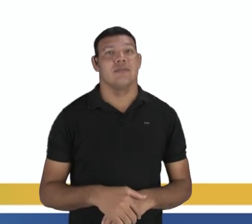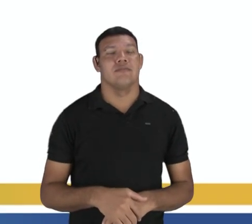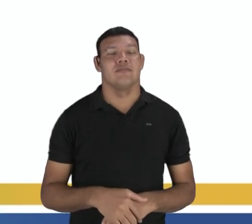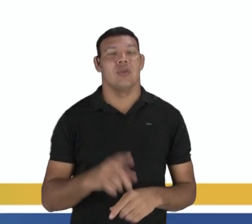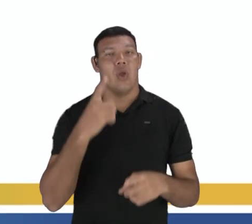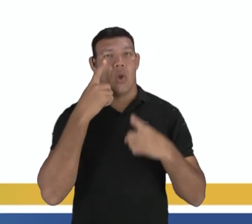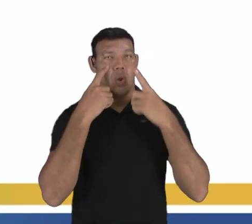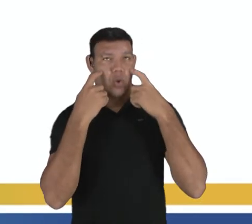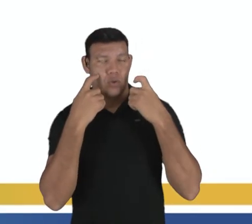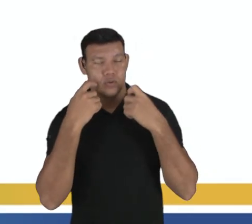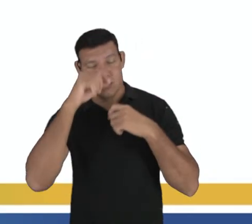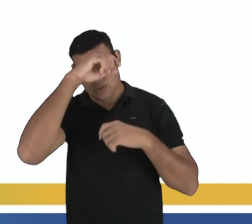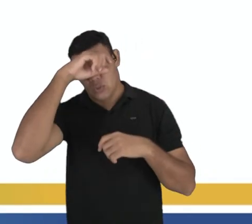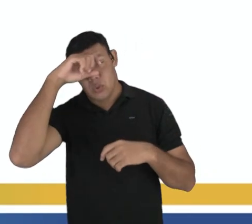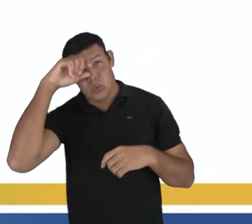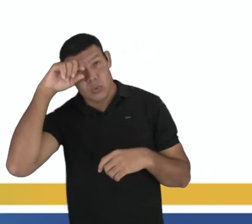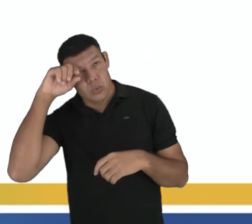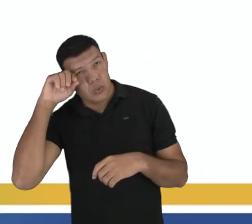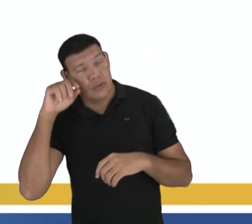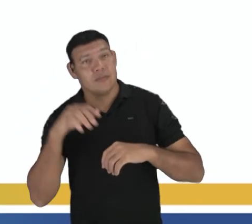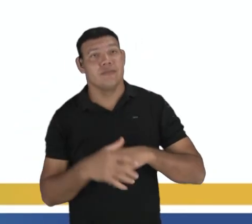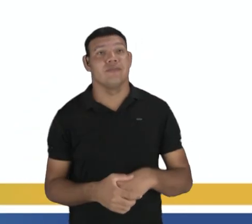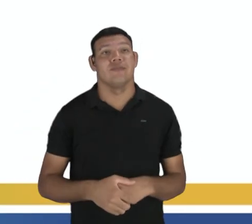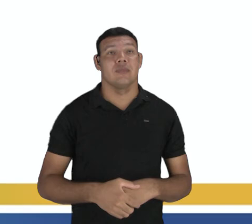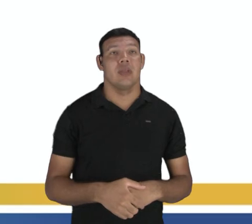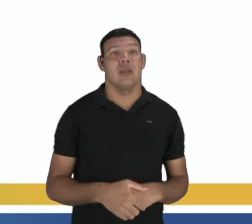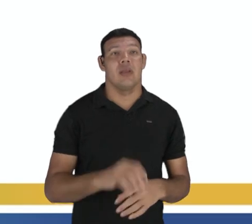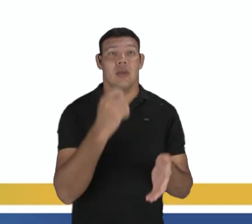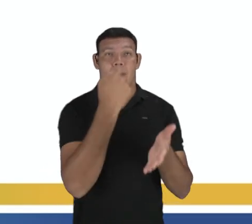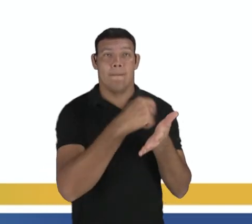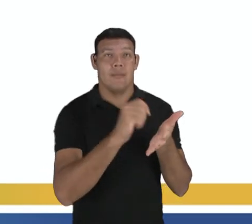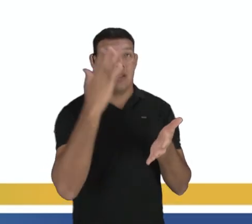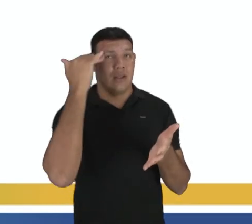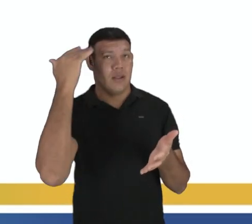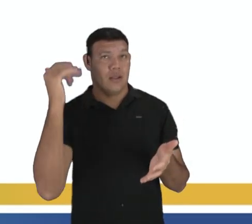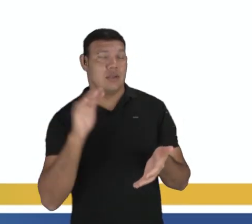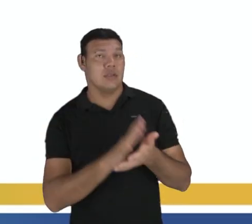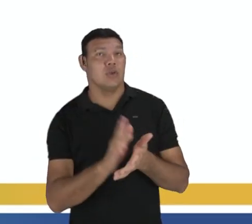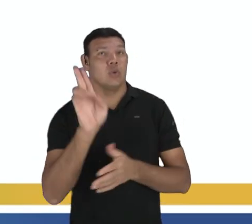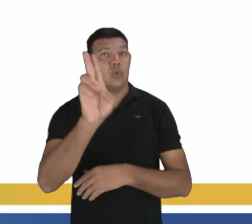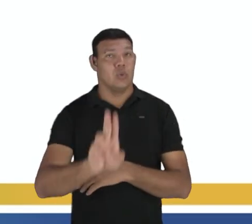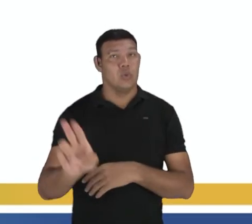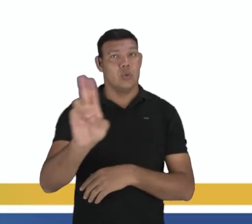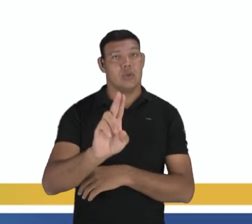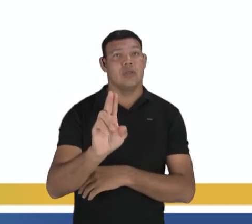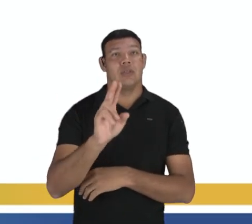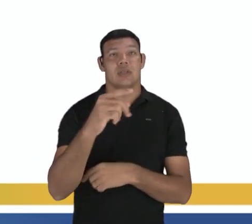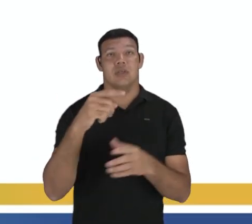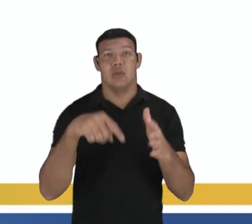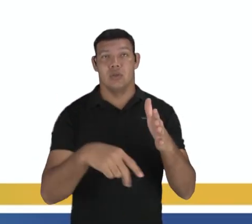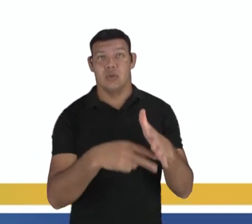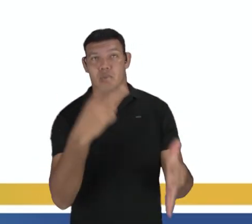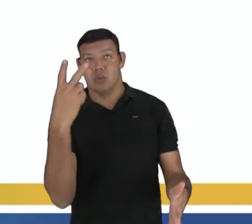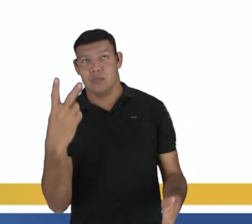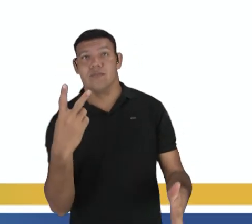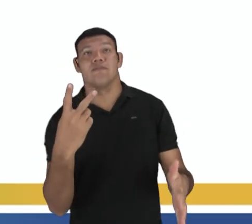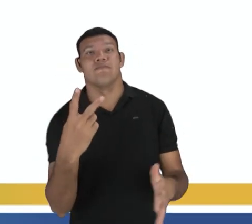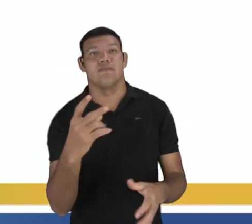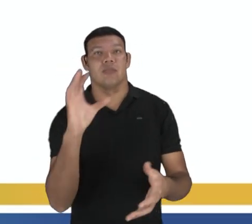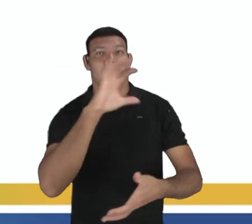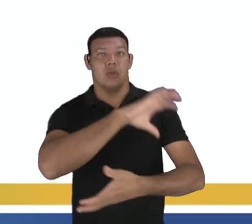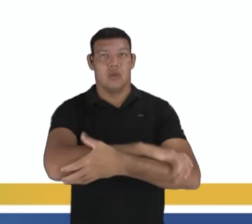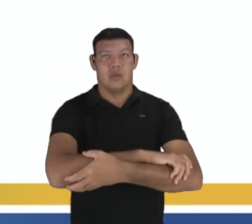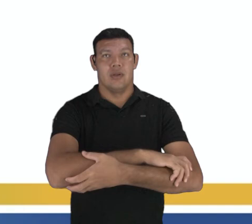Lispector. Questão. A autora emprega por 2 vezes o conectivo mas no fragmento